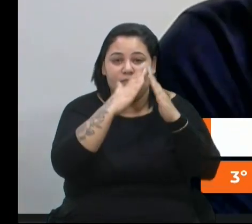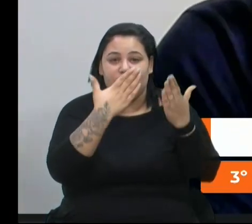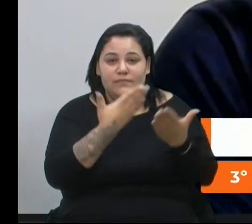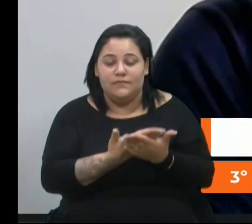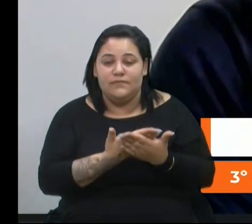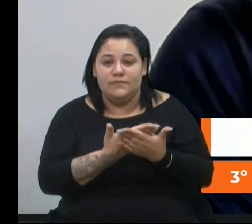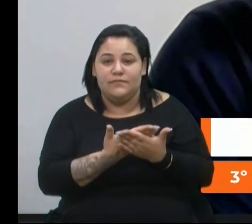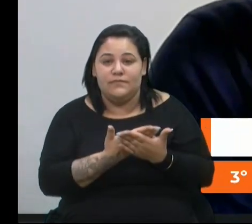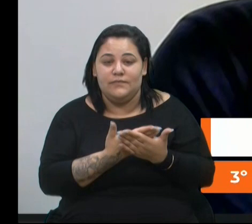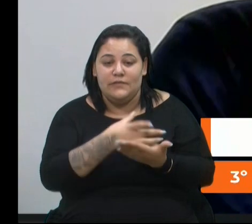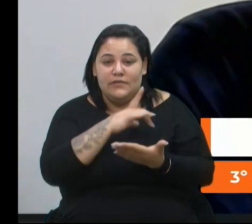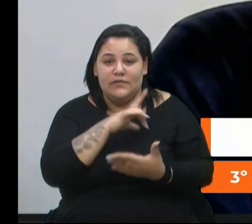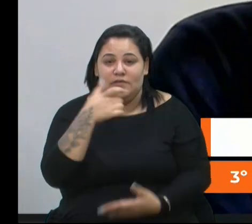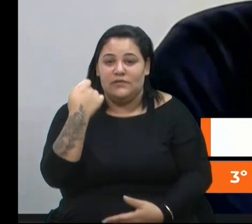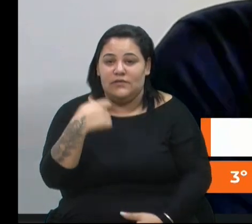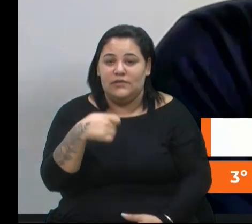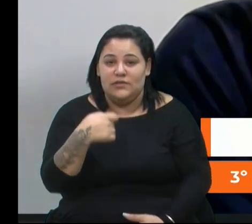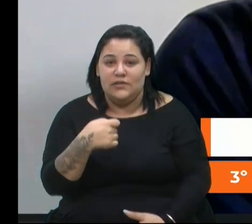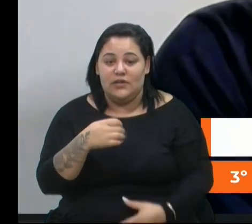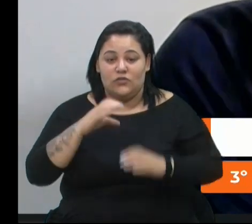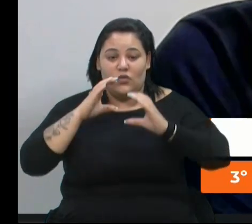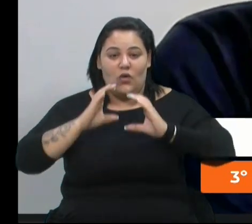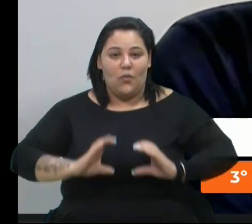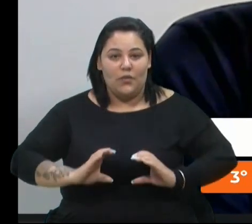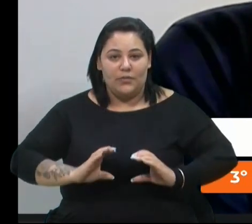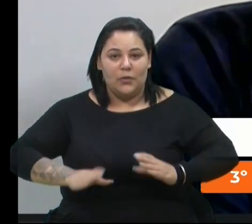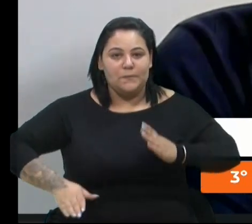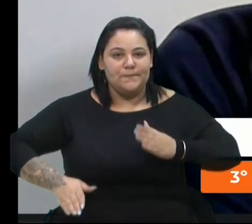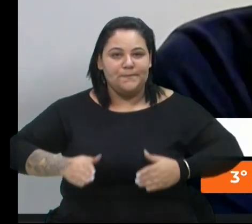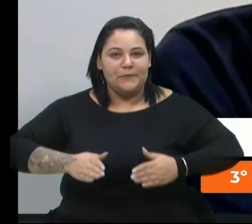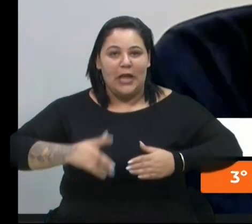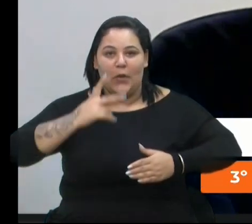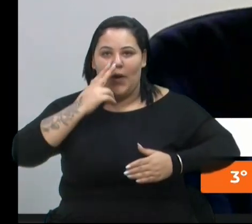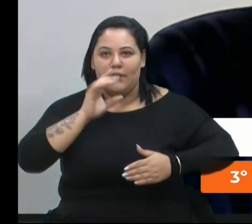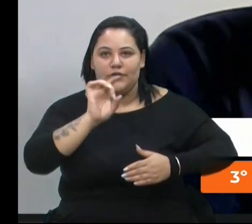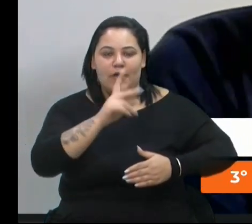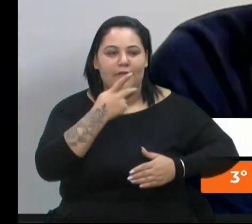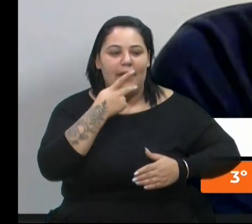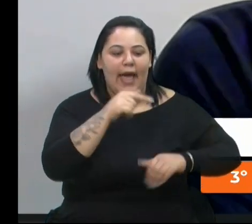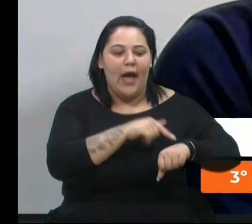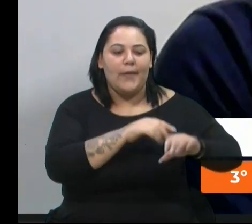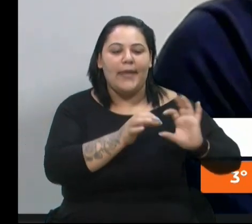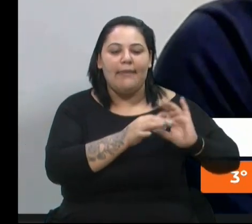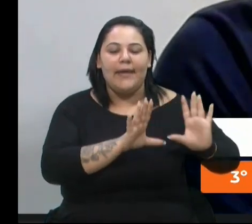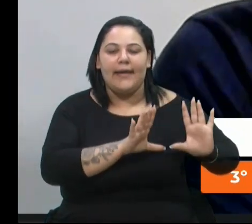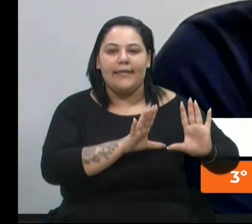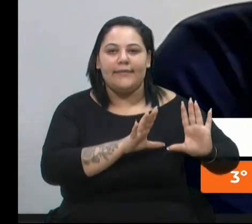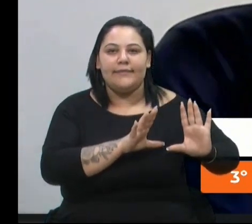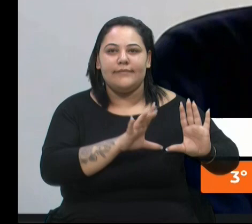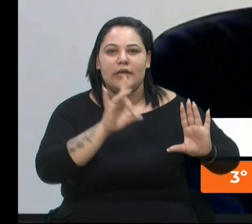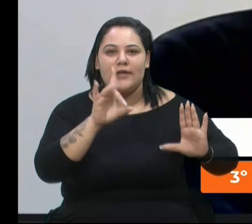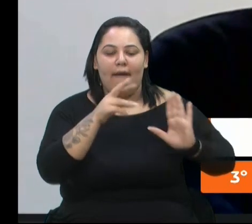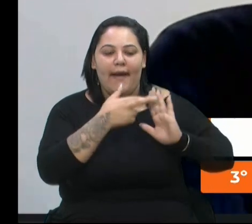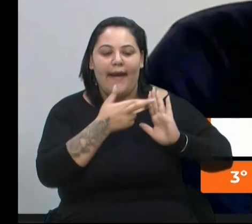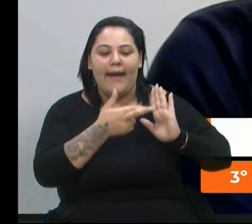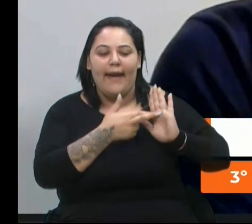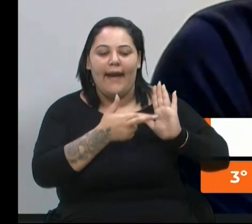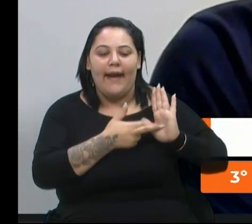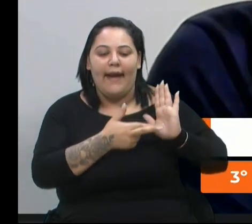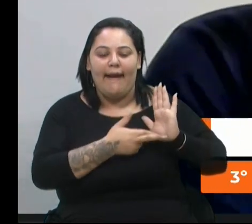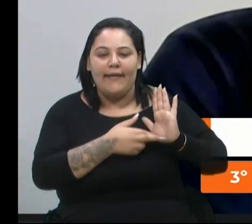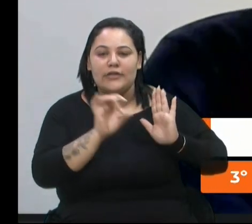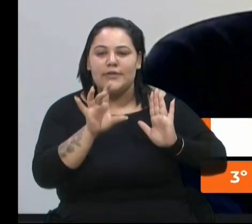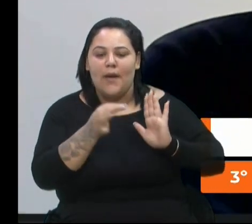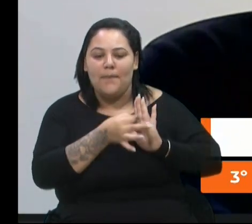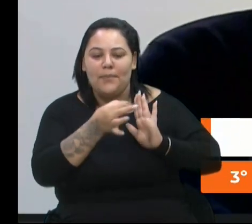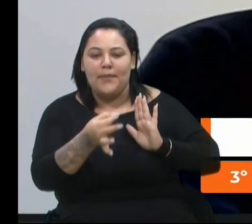gera aquela necessidade de comportamento robotizado, de só falar no momento que é permitido, de só opinar quando é